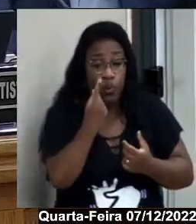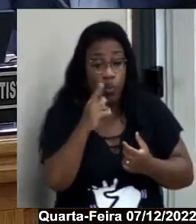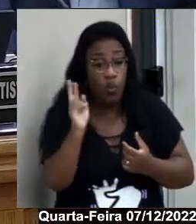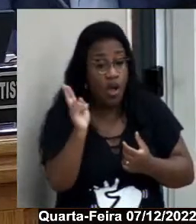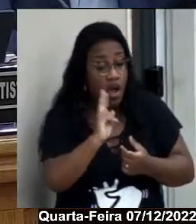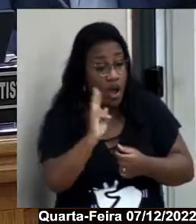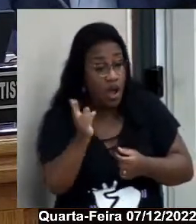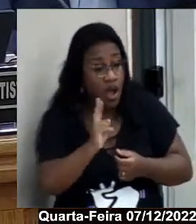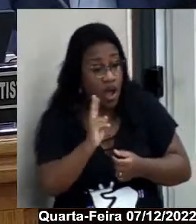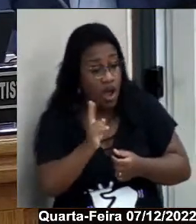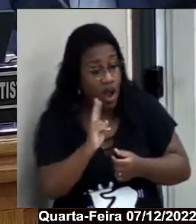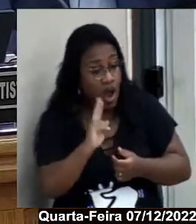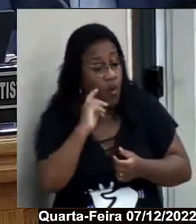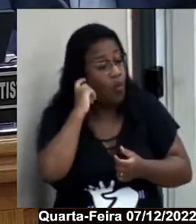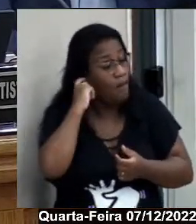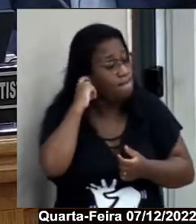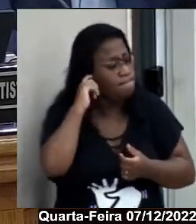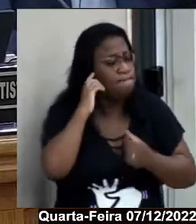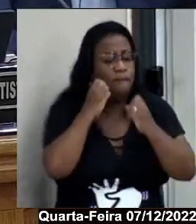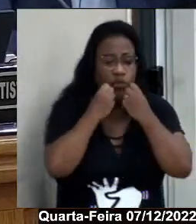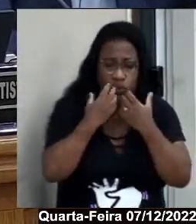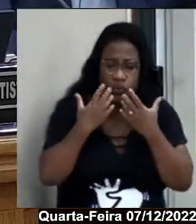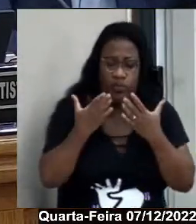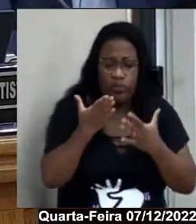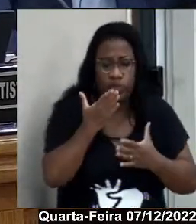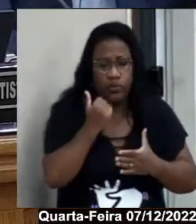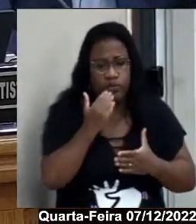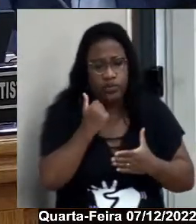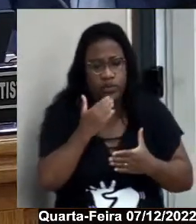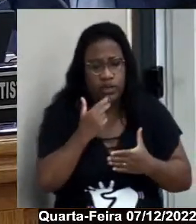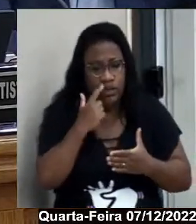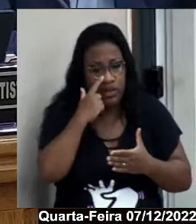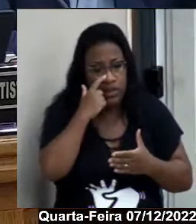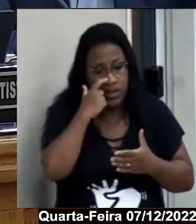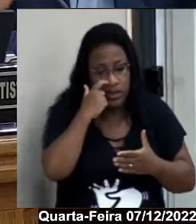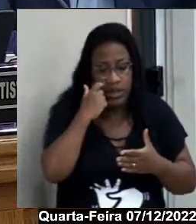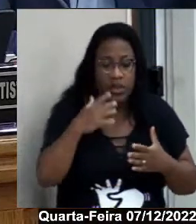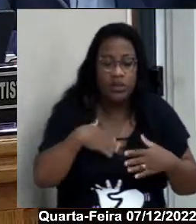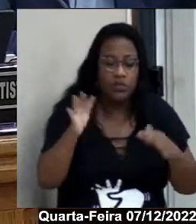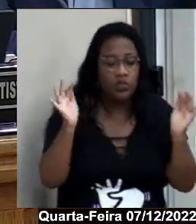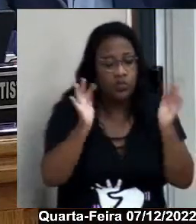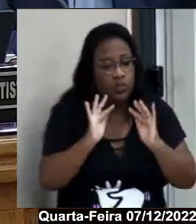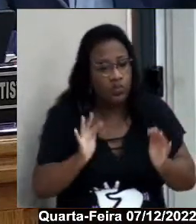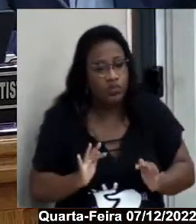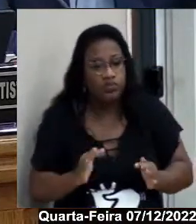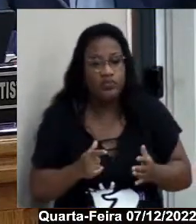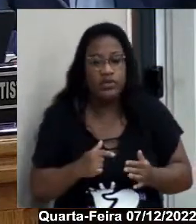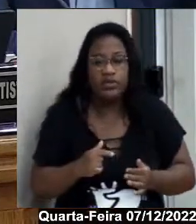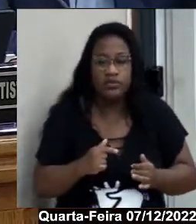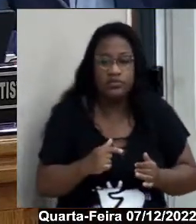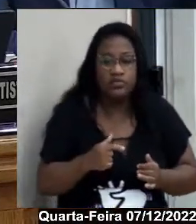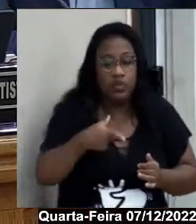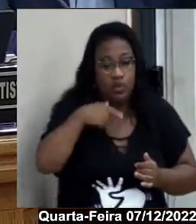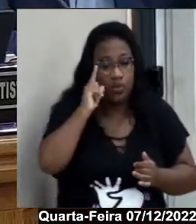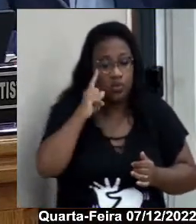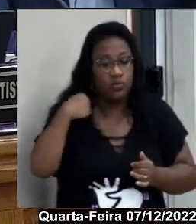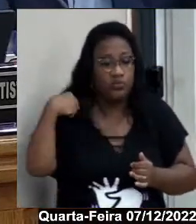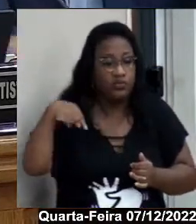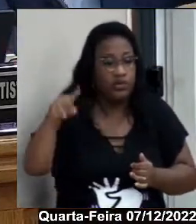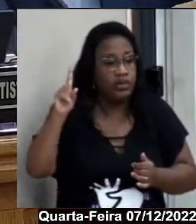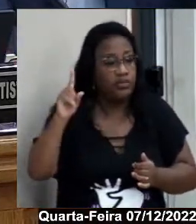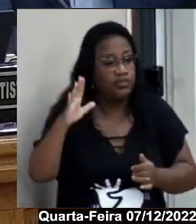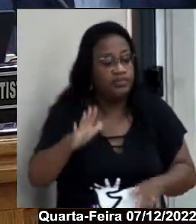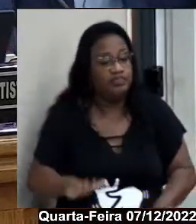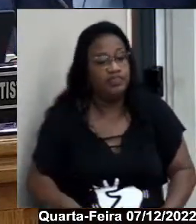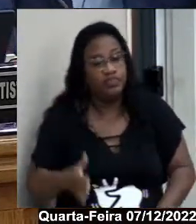o pessoal está cobrando mais espaço lá. Então, eu agradeço aí, ó, a honra de almoçar com a deputada ontem lá no Bom Prato. Muito